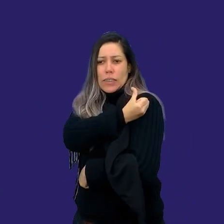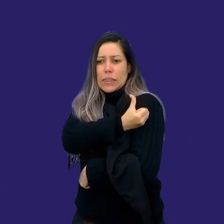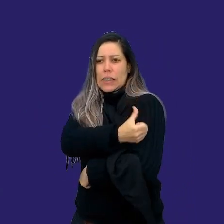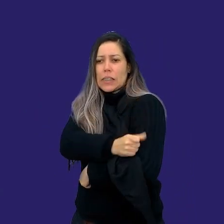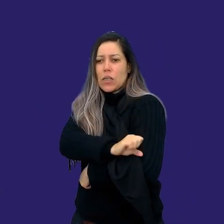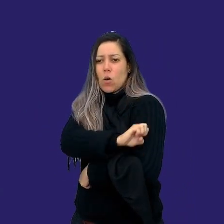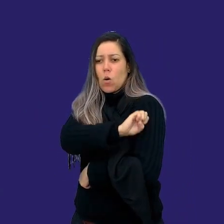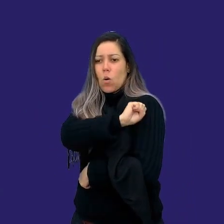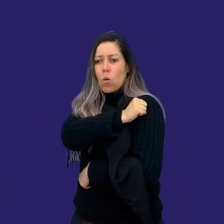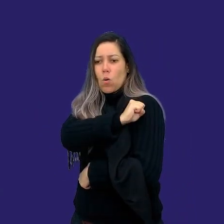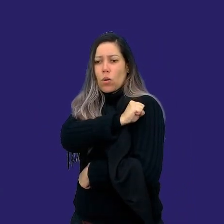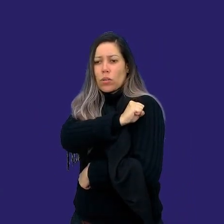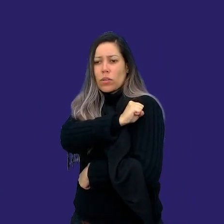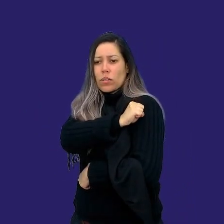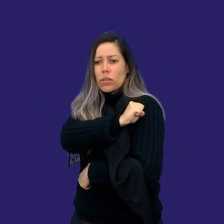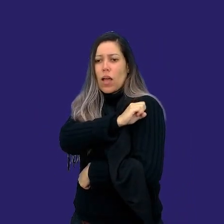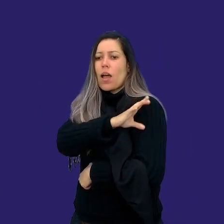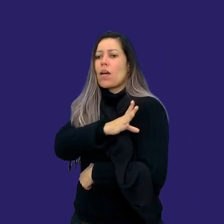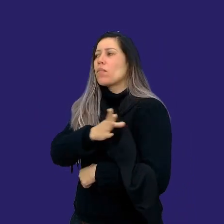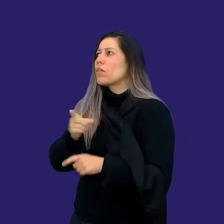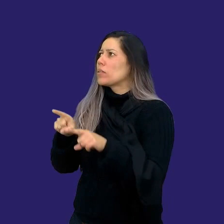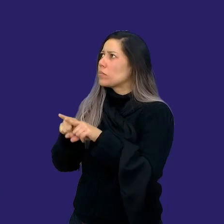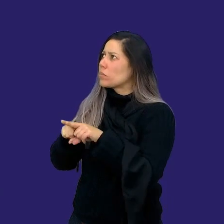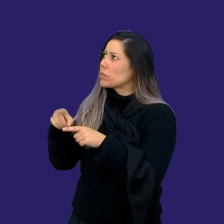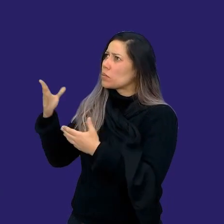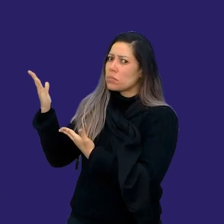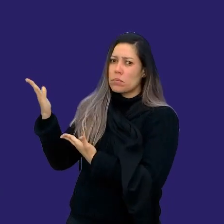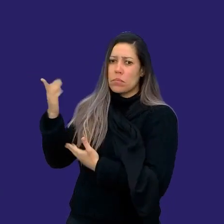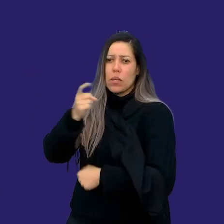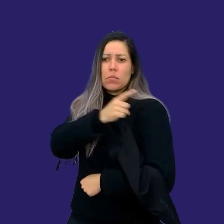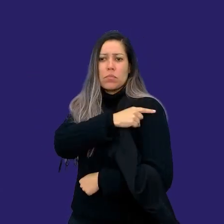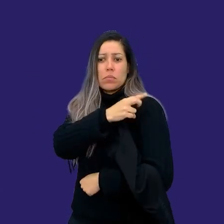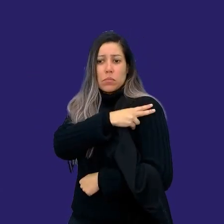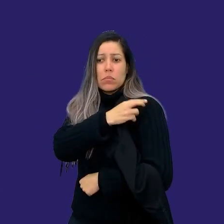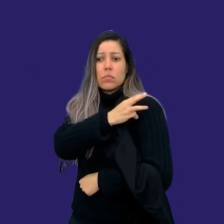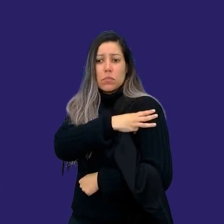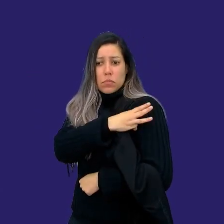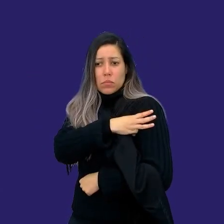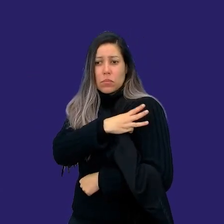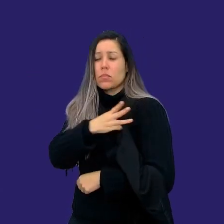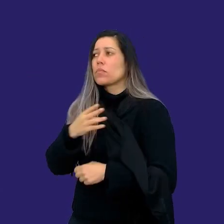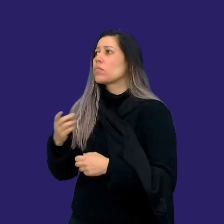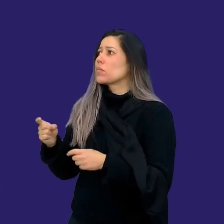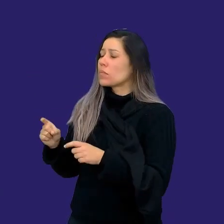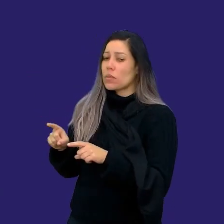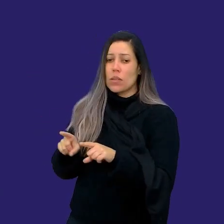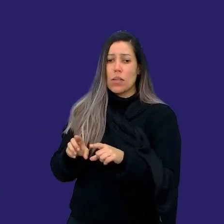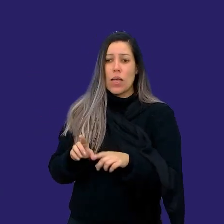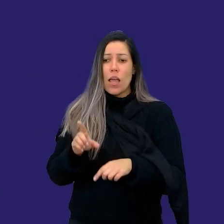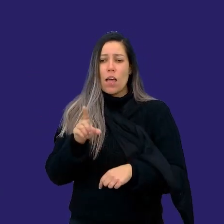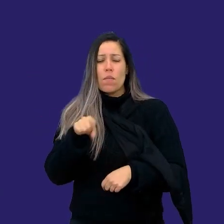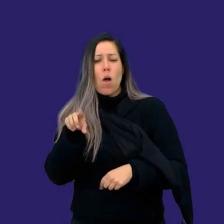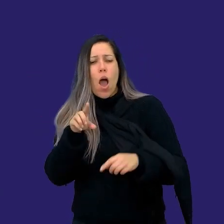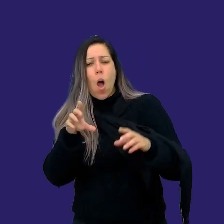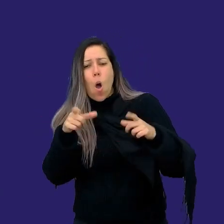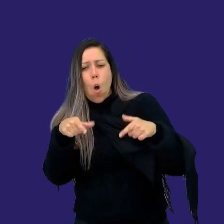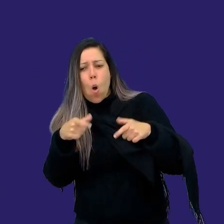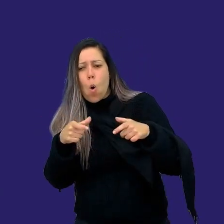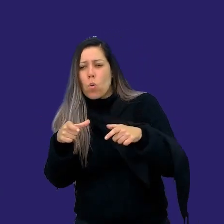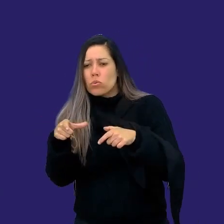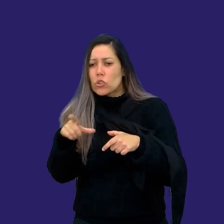te levar direto para o site da EFAP e exatamente na página onde você vai encontrar todos